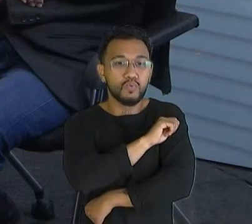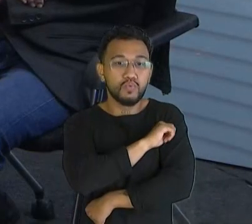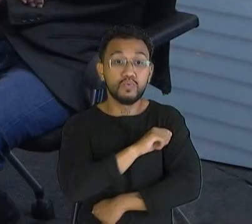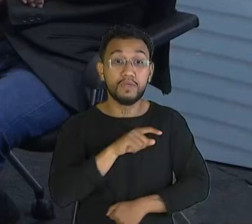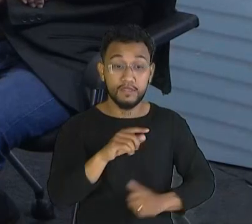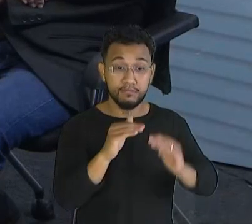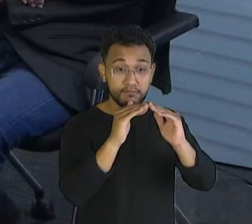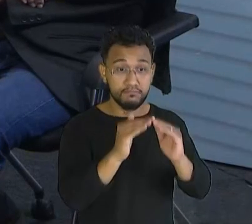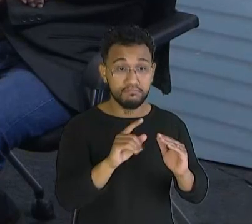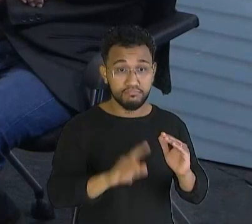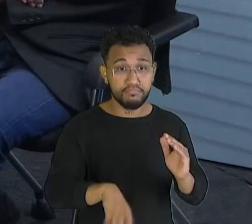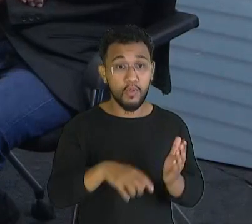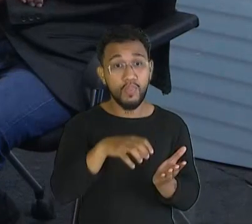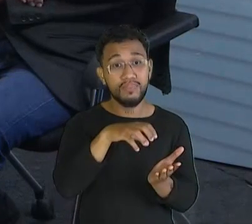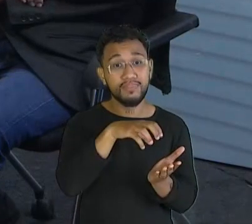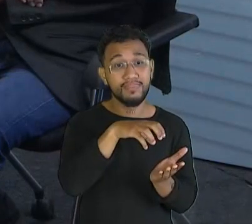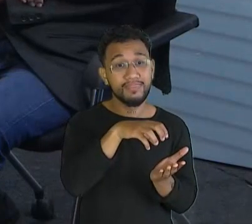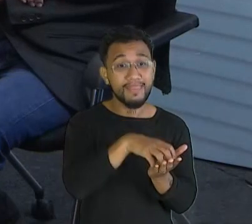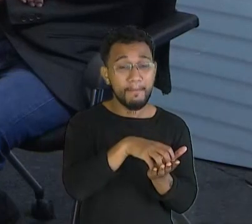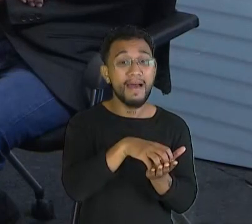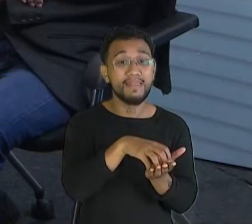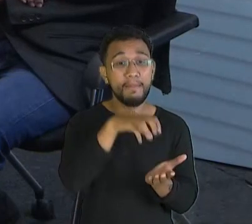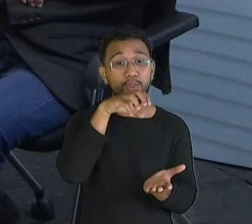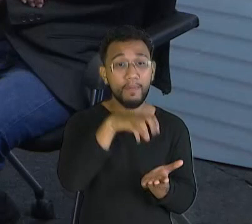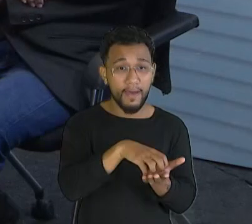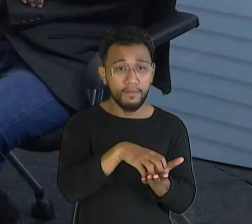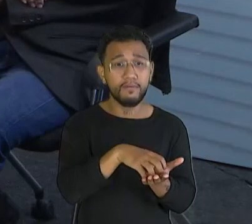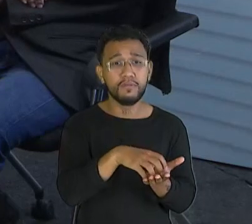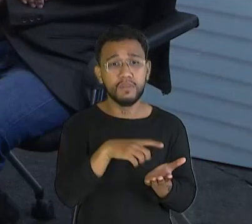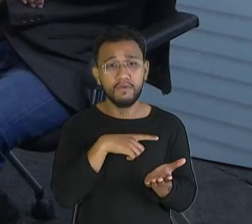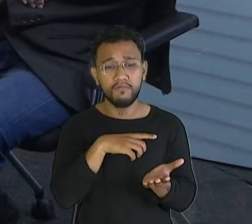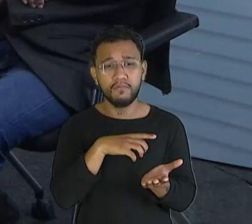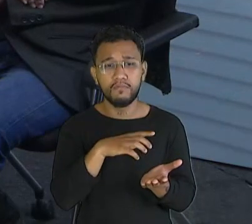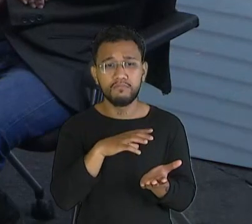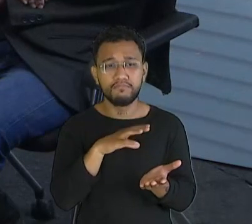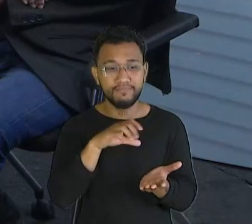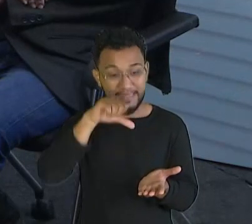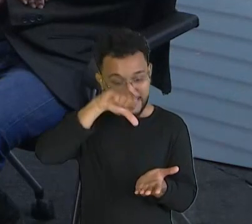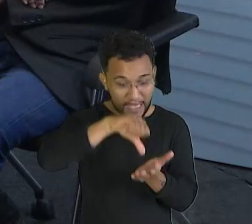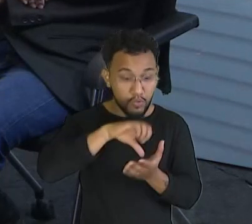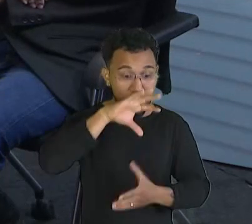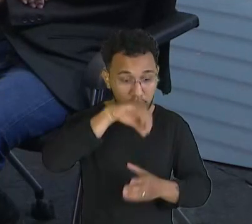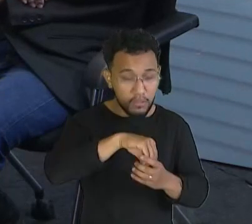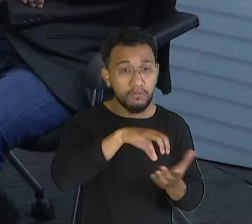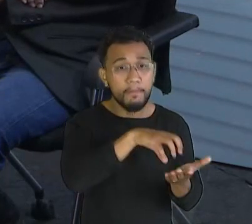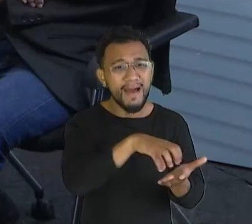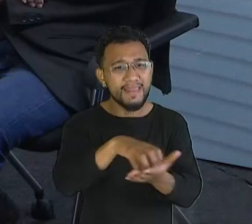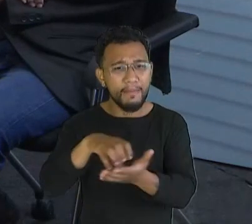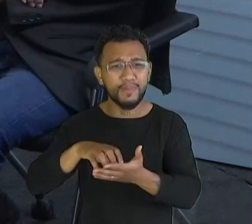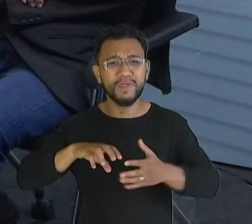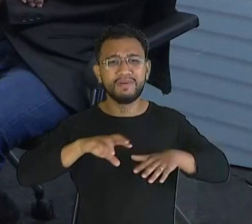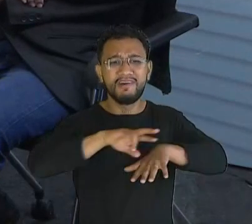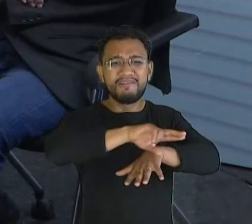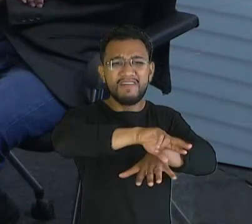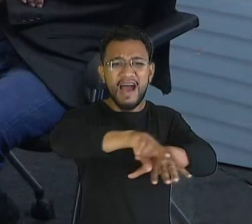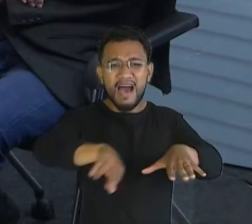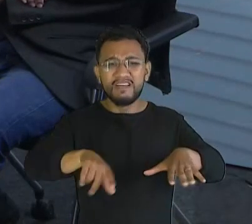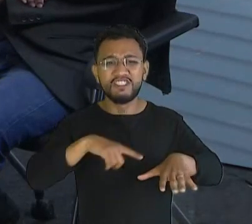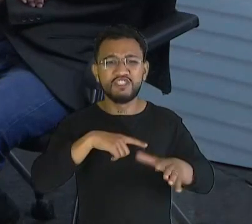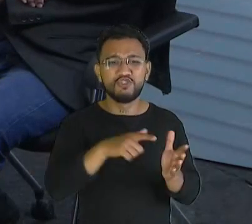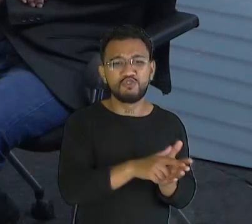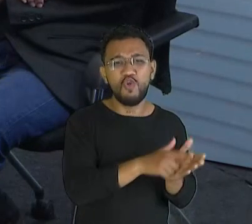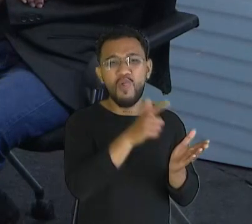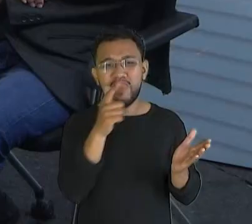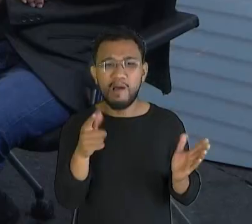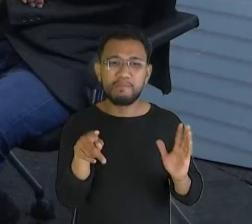um departamento do Centro Estudantal, né? Tiveram vários departamentos dentro do Centro Estudantal, como a Folha Estudantal, que era um próprio jornal,